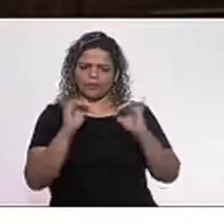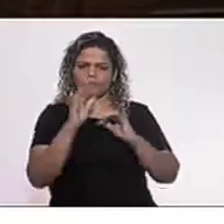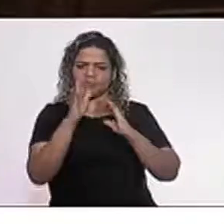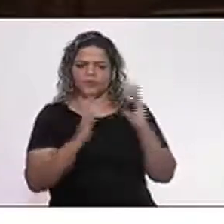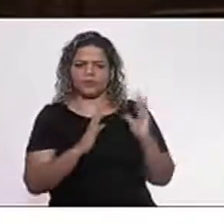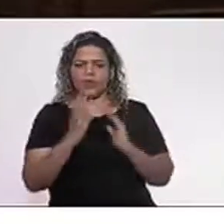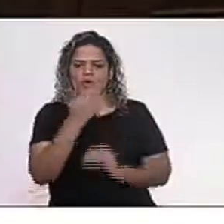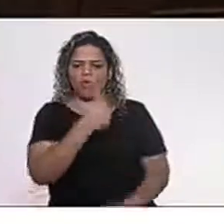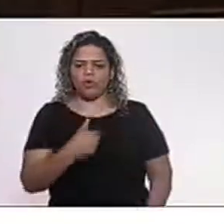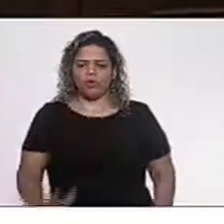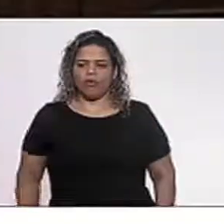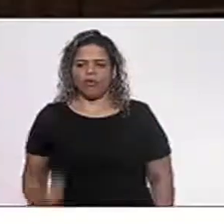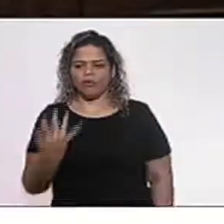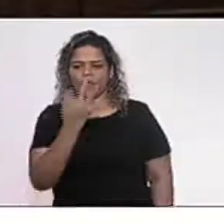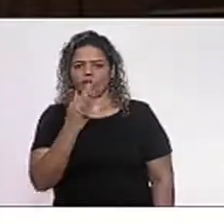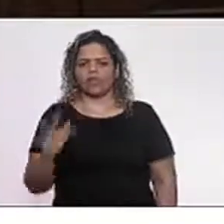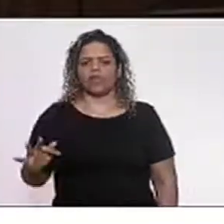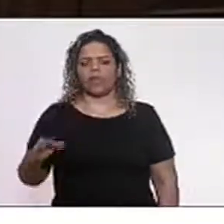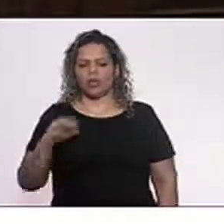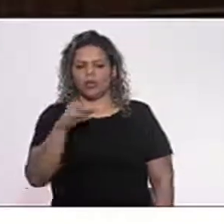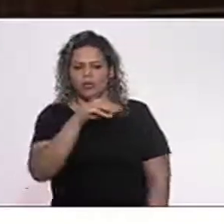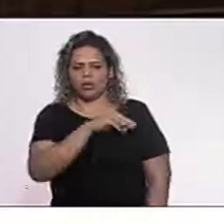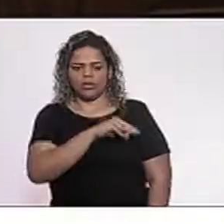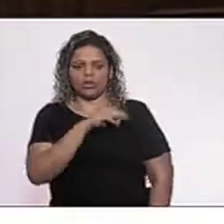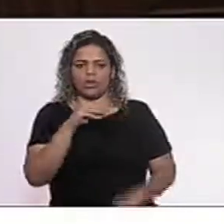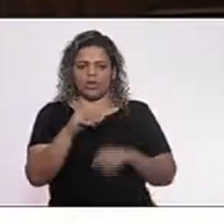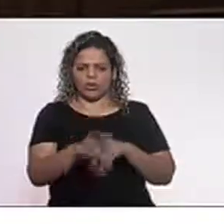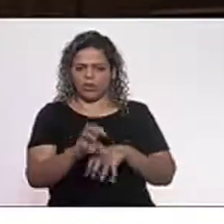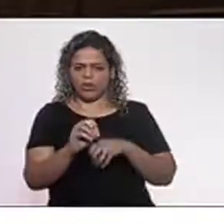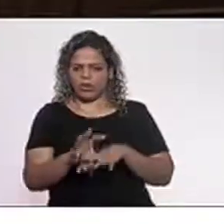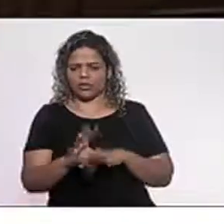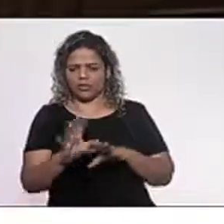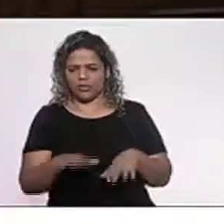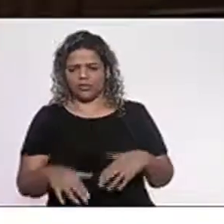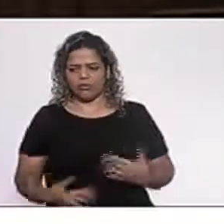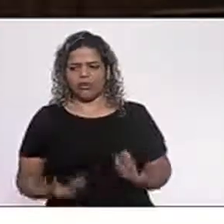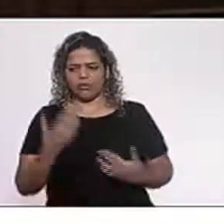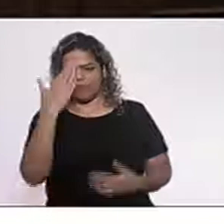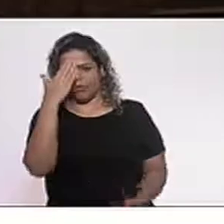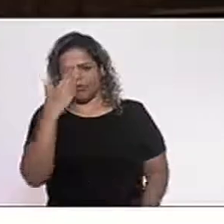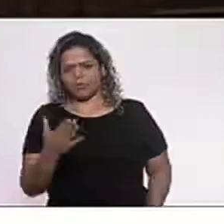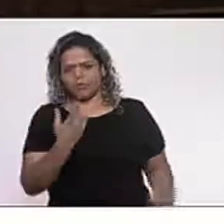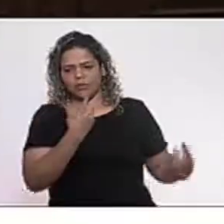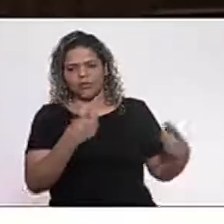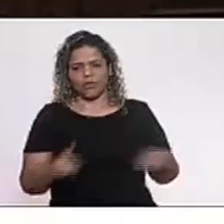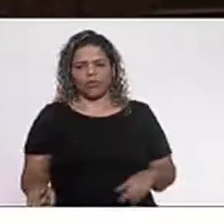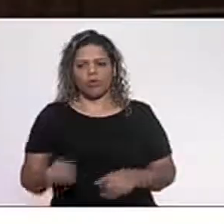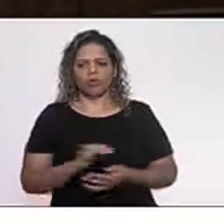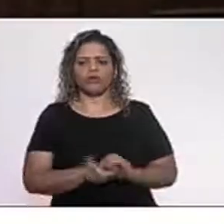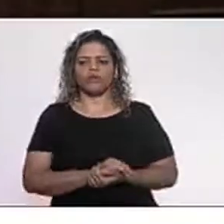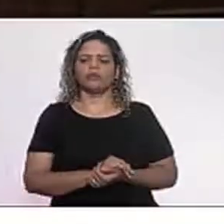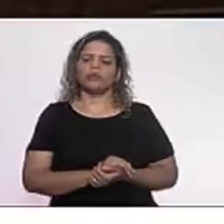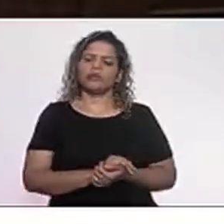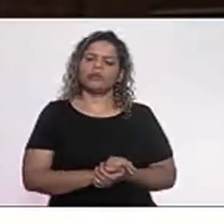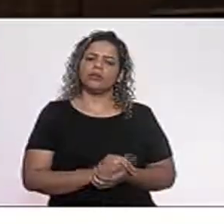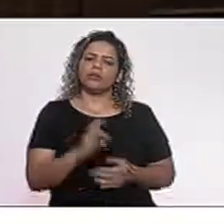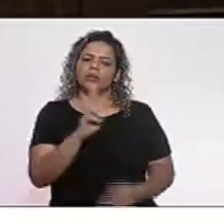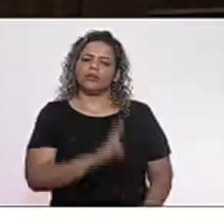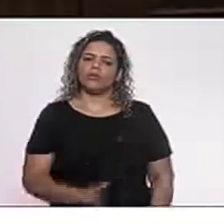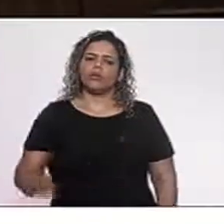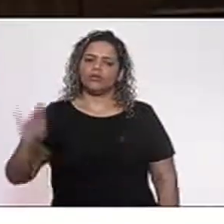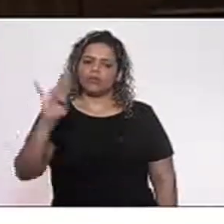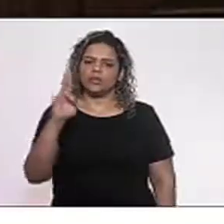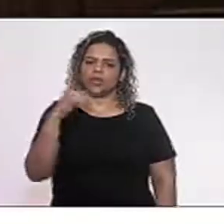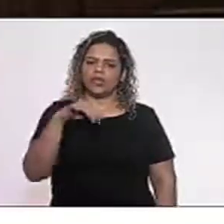federal, o Ministério da Educação em particular, se converteu no principal algoz das universidades federais,